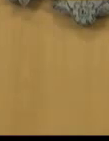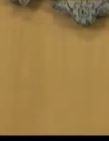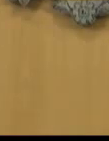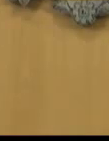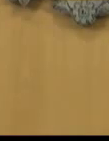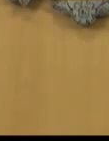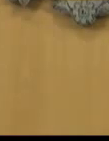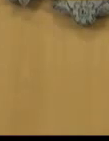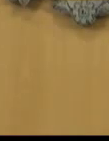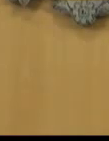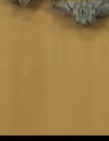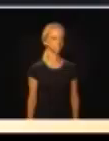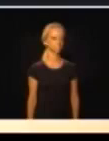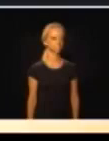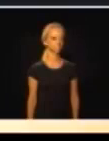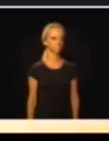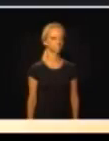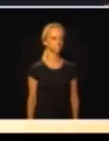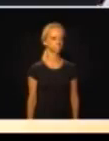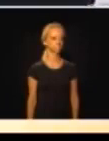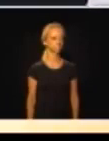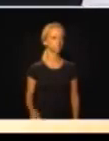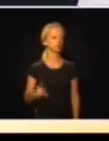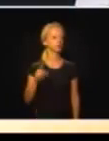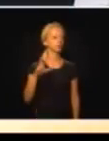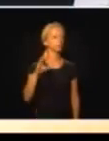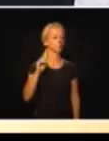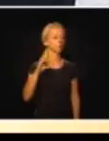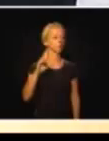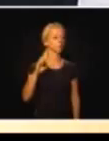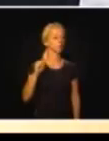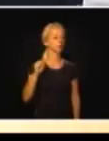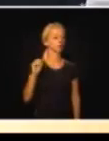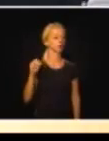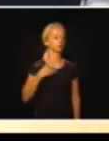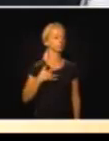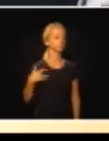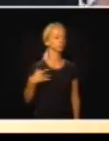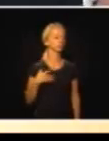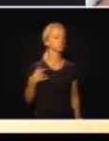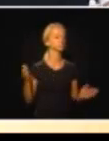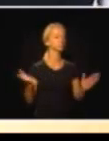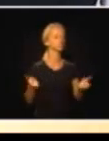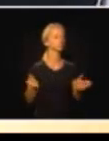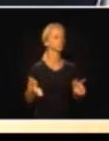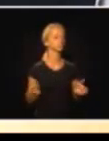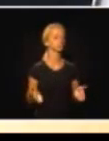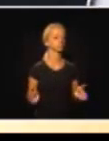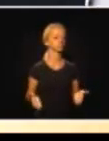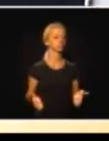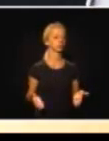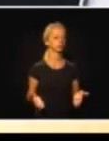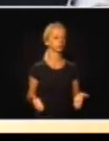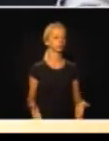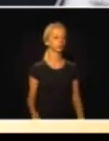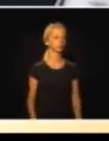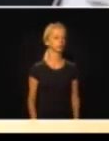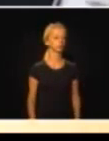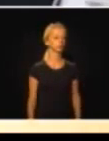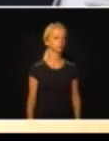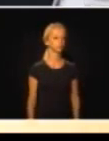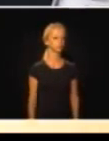da saúde isso entendo foi de grande importância e mostra que o processo licitatório